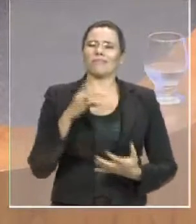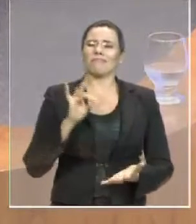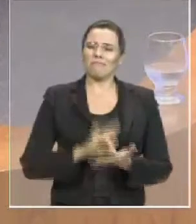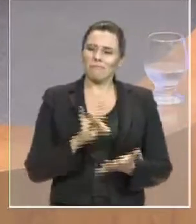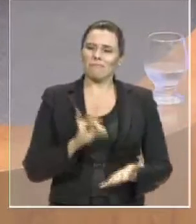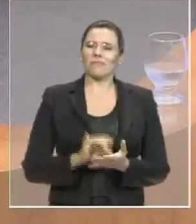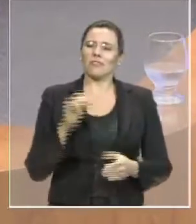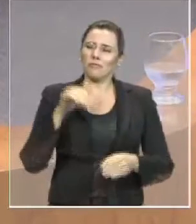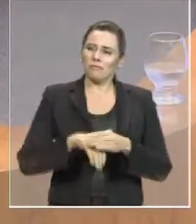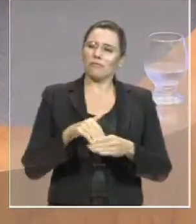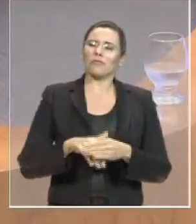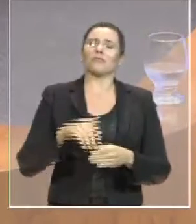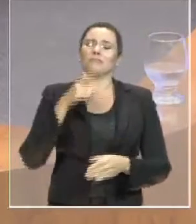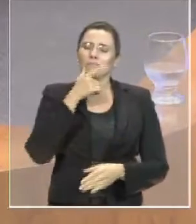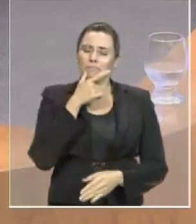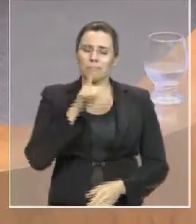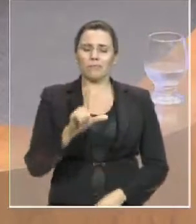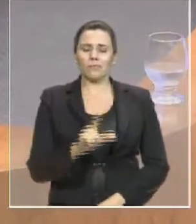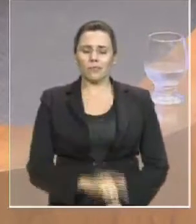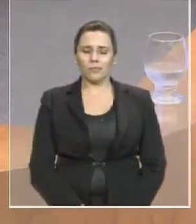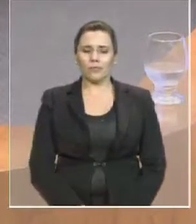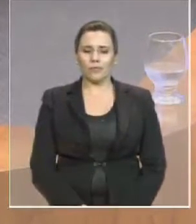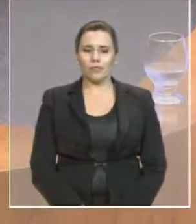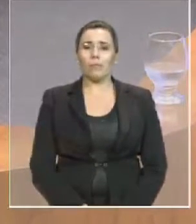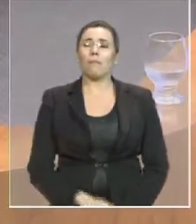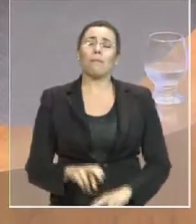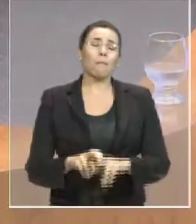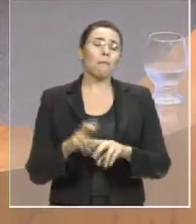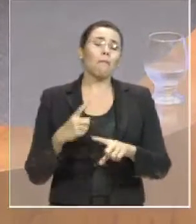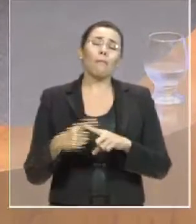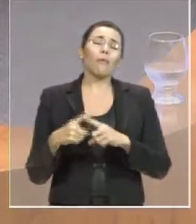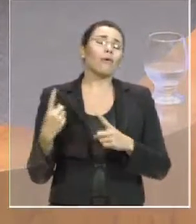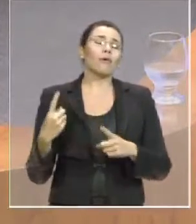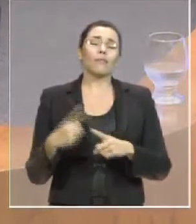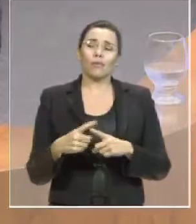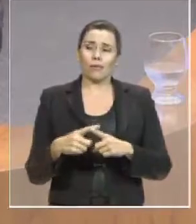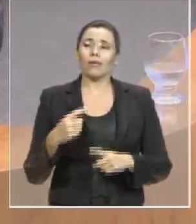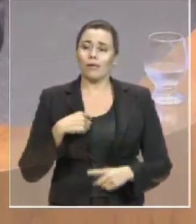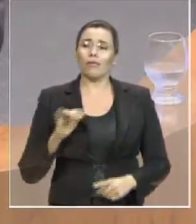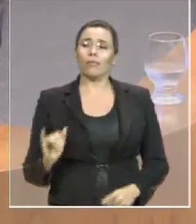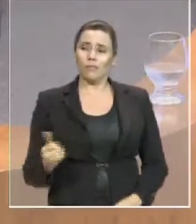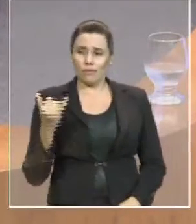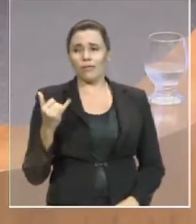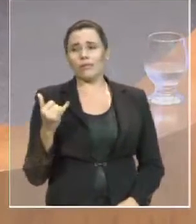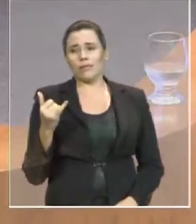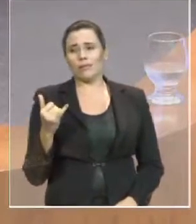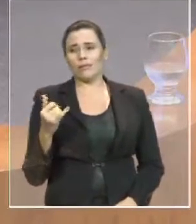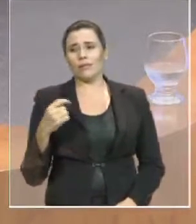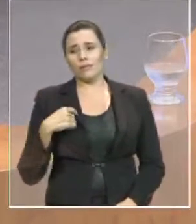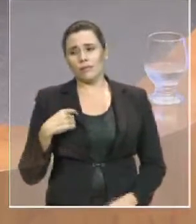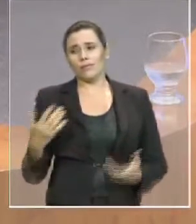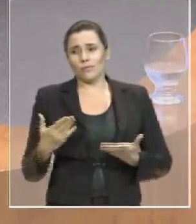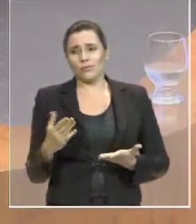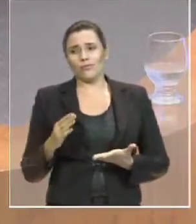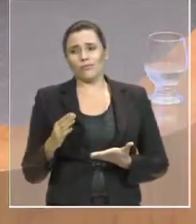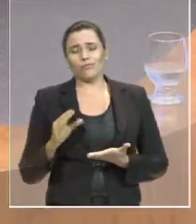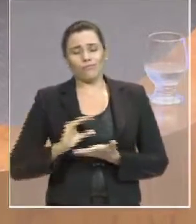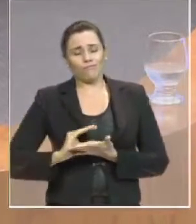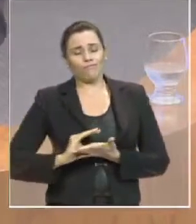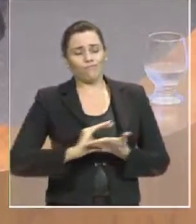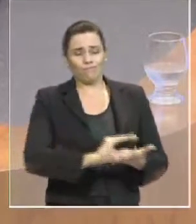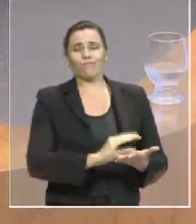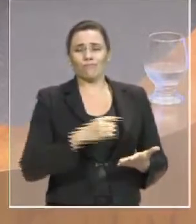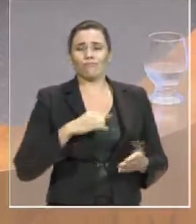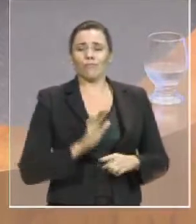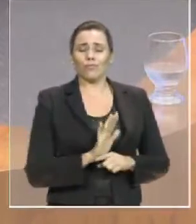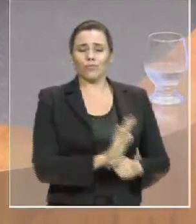Essas oportunidades que o político não deve perder. Não deve perder. E não agora, não